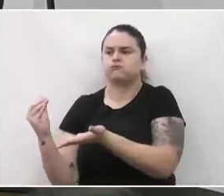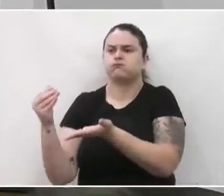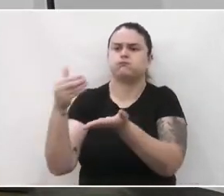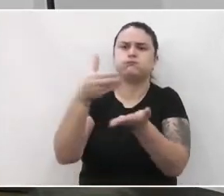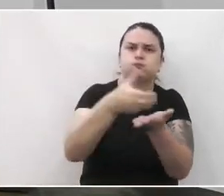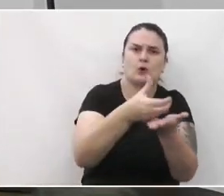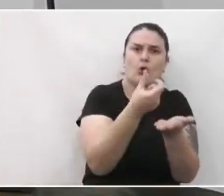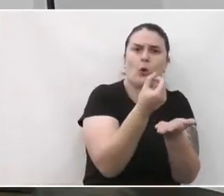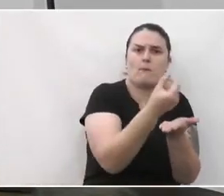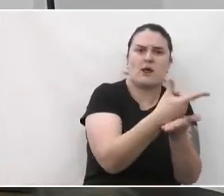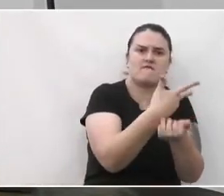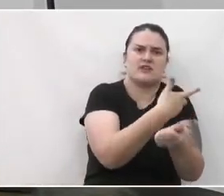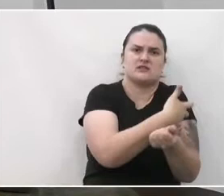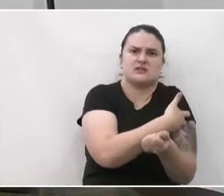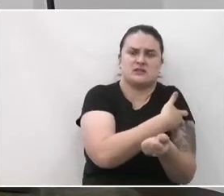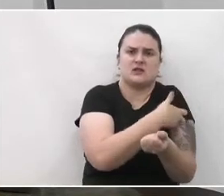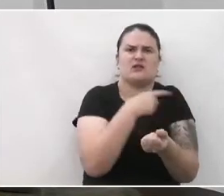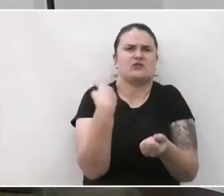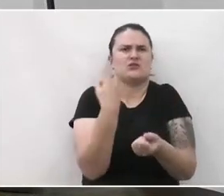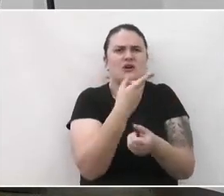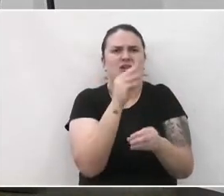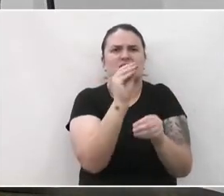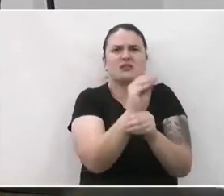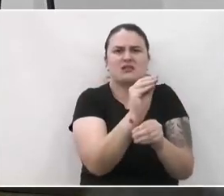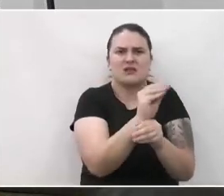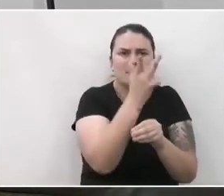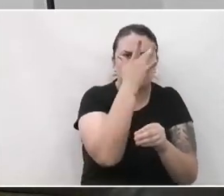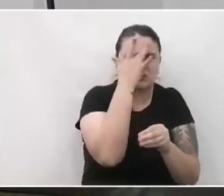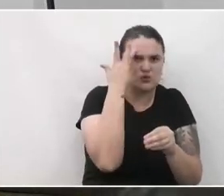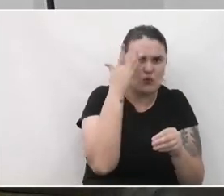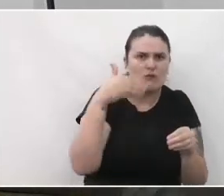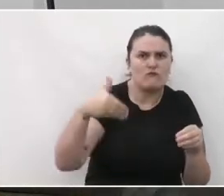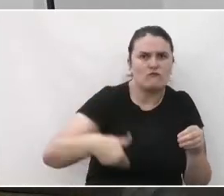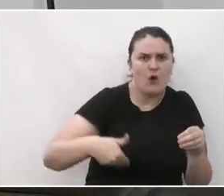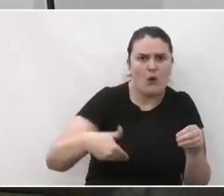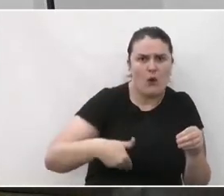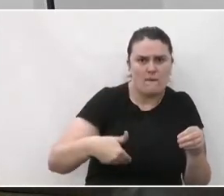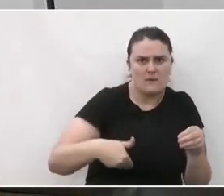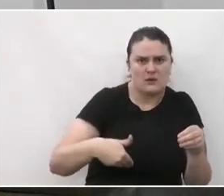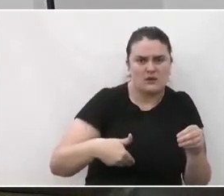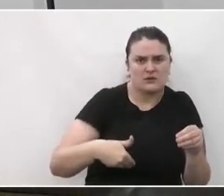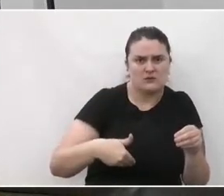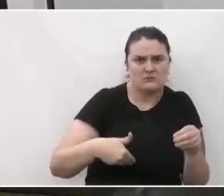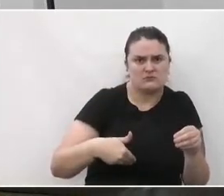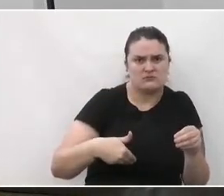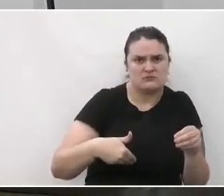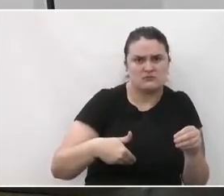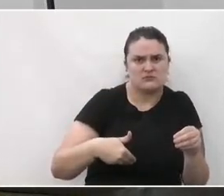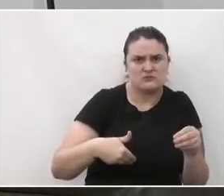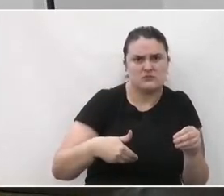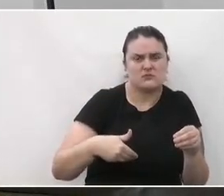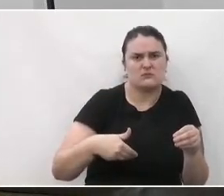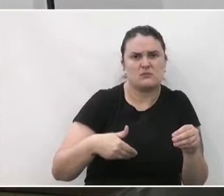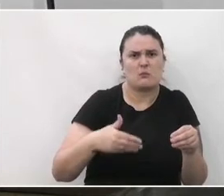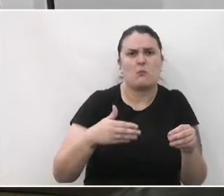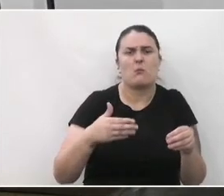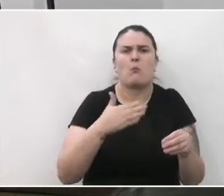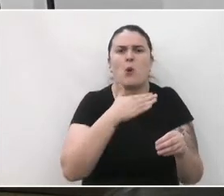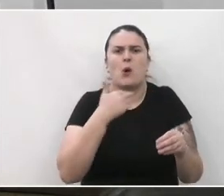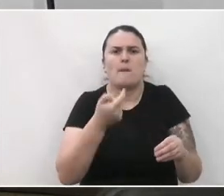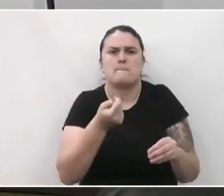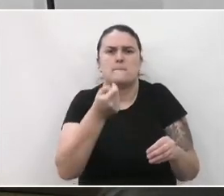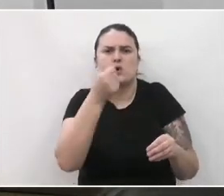estaríamos tratando pessoas da fome e morrendo menos gente do que se nós fizéssemos o